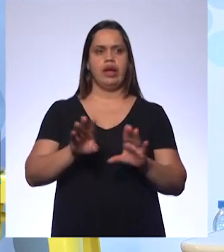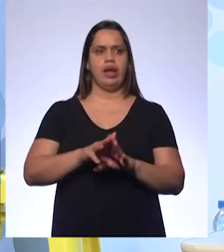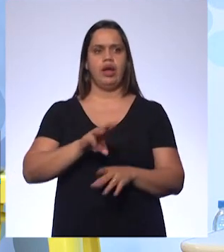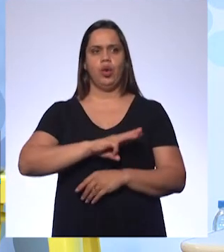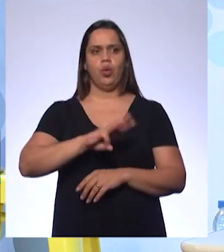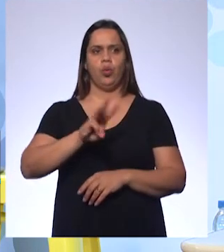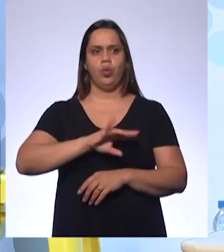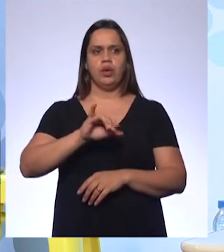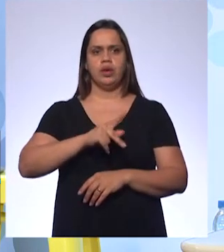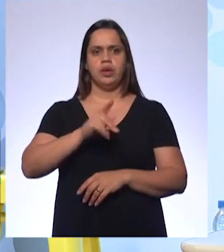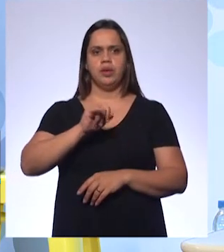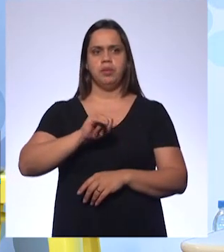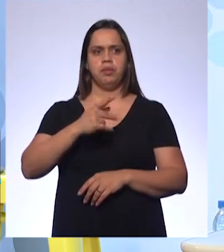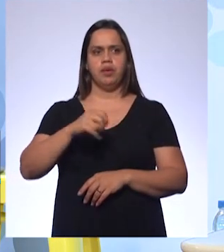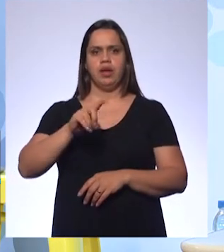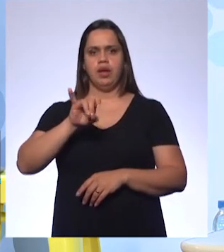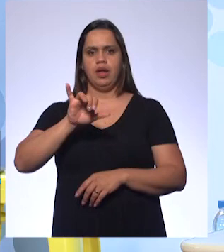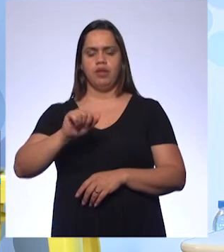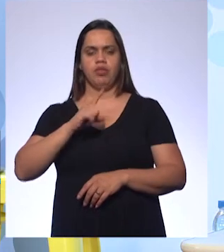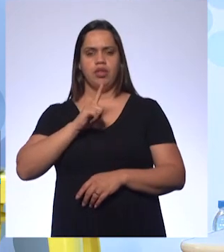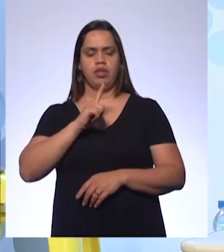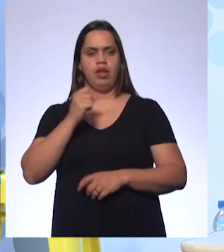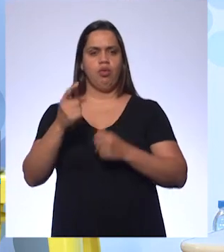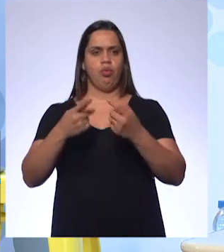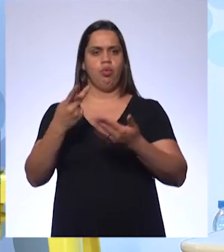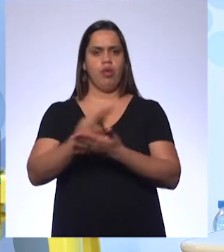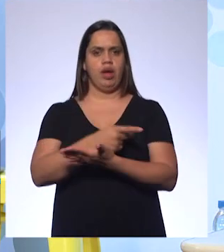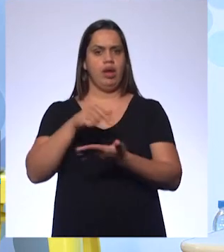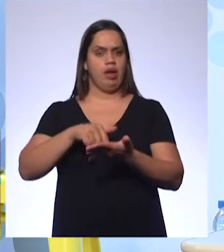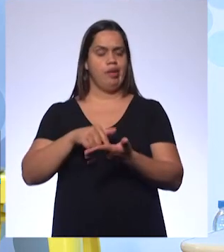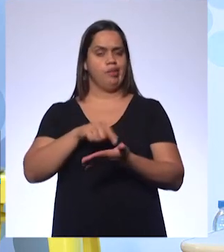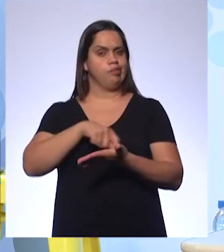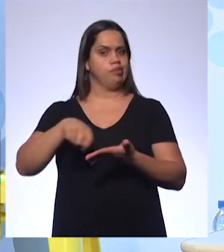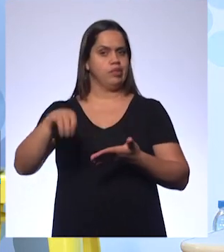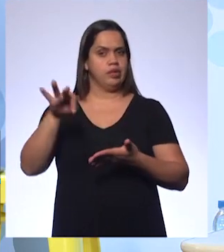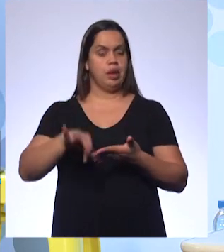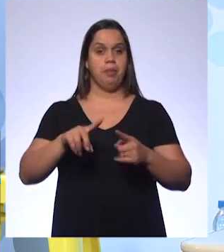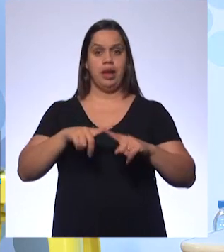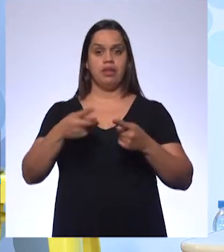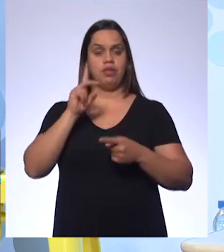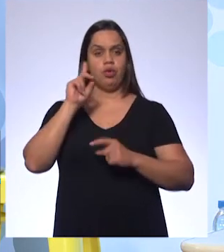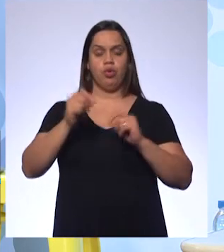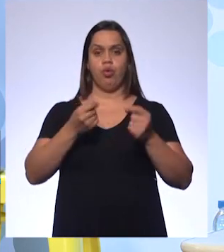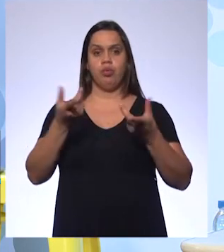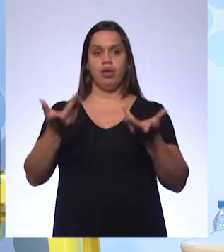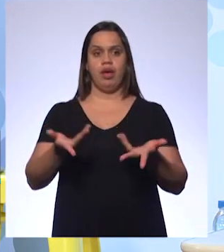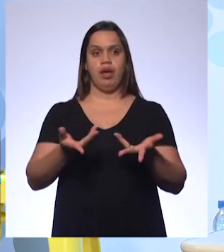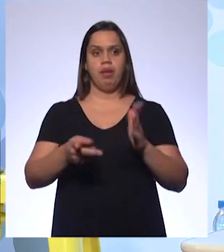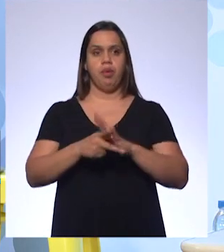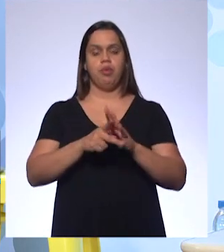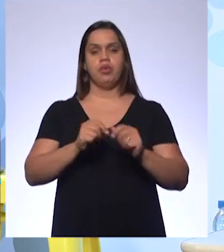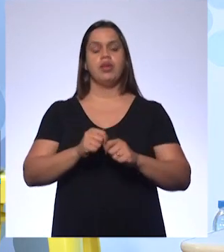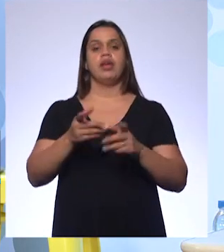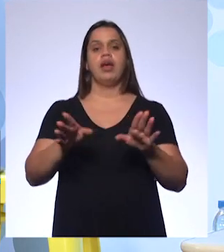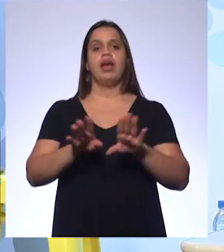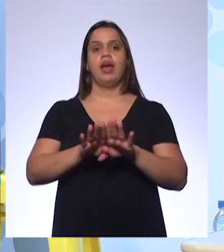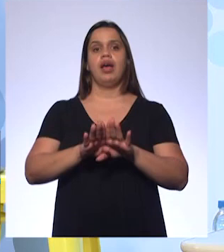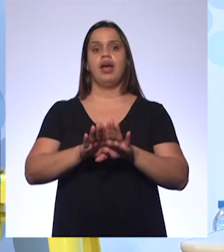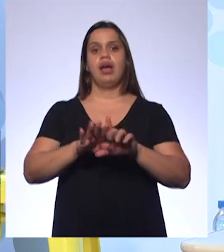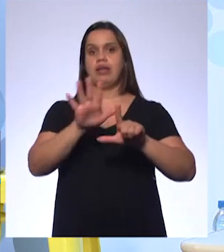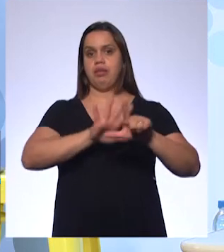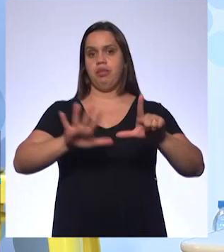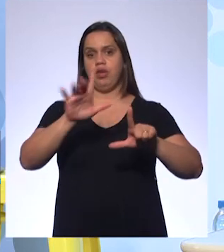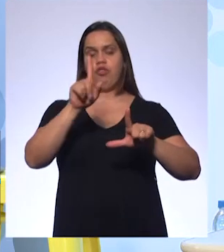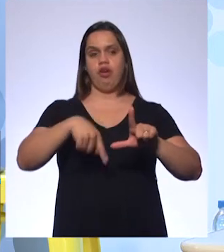são informações, às vezes, têm algum erro, incorretas, mas vejam o quão democrático é essa plataforma. Uma outra